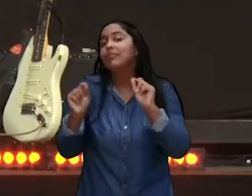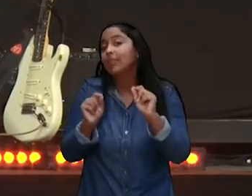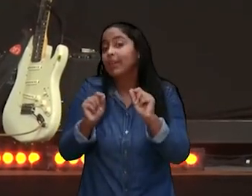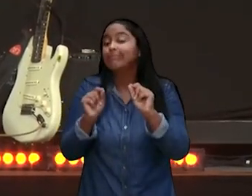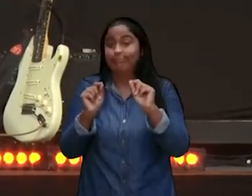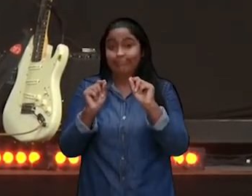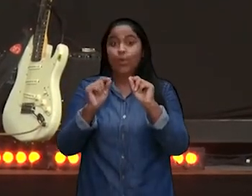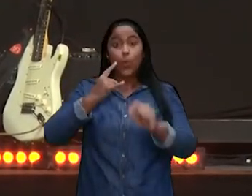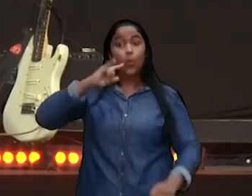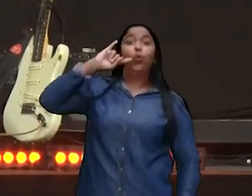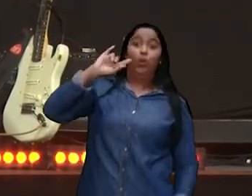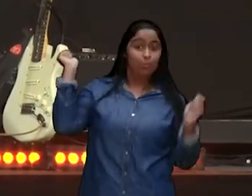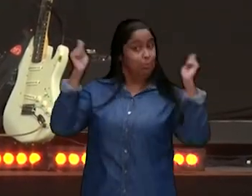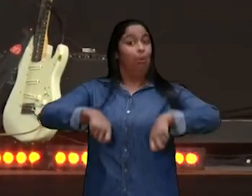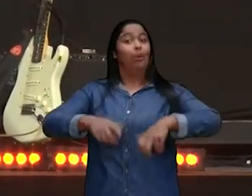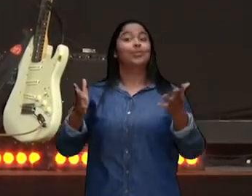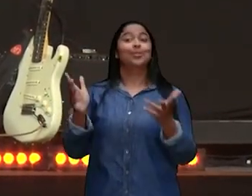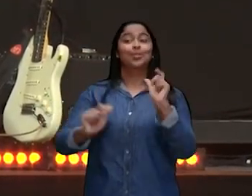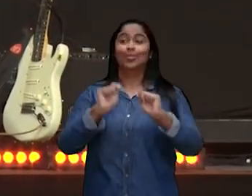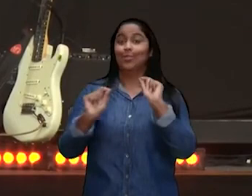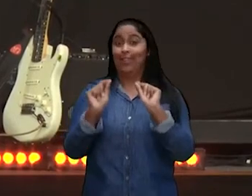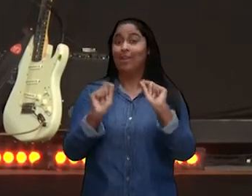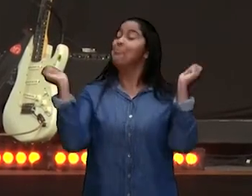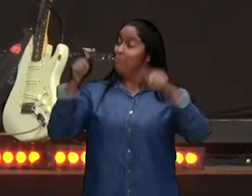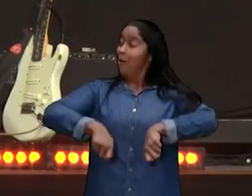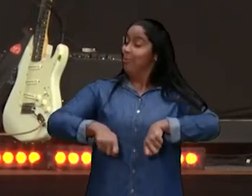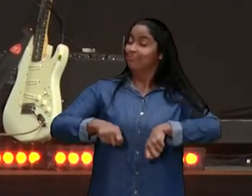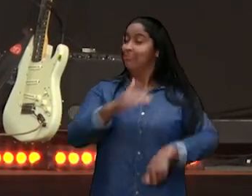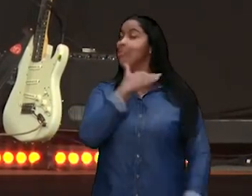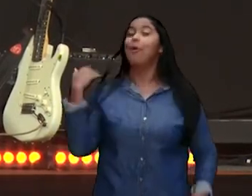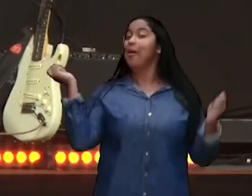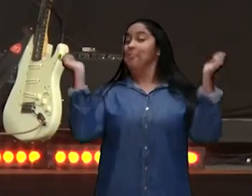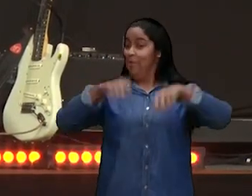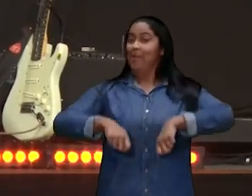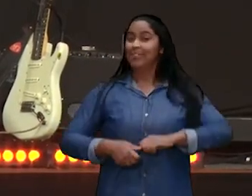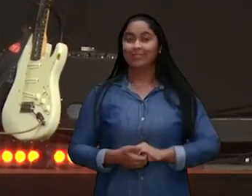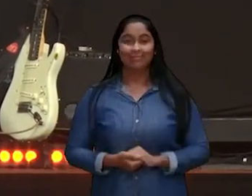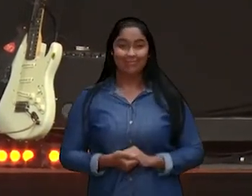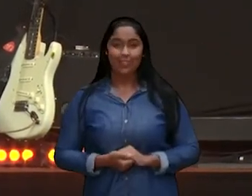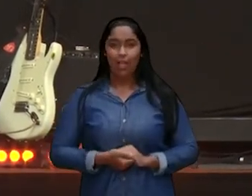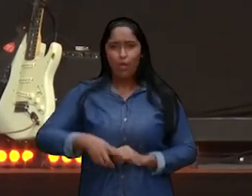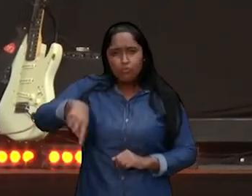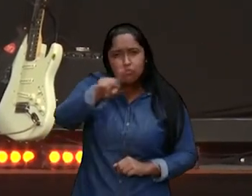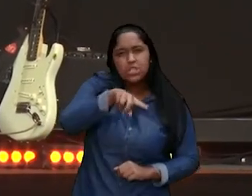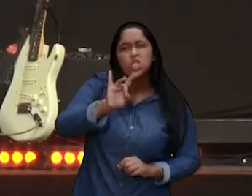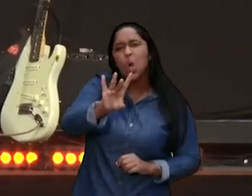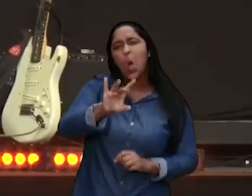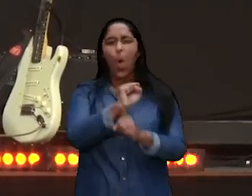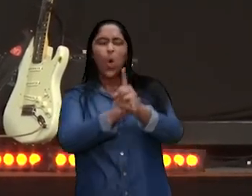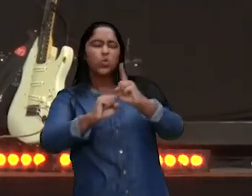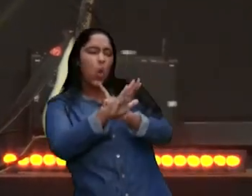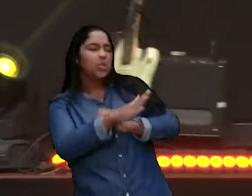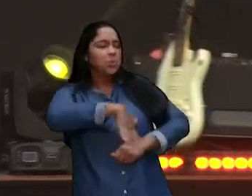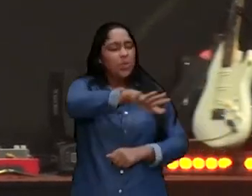é mas quem bebe todo dia socialmente gerou uma dependência fica sem beber uma semana inteira socialmente também vamos